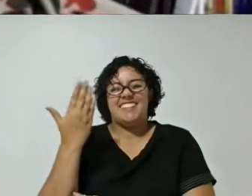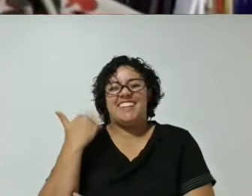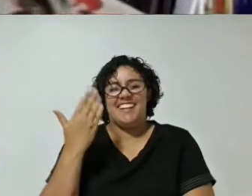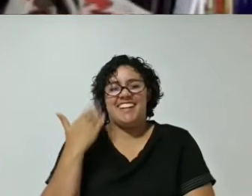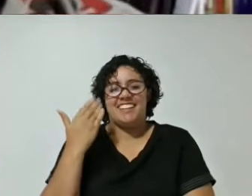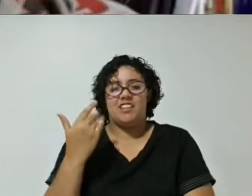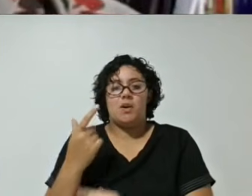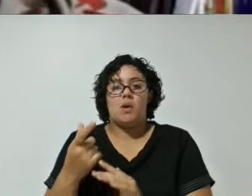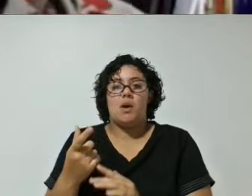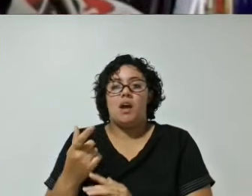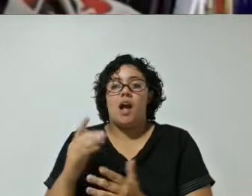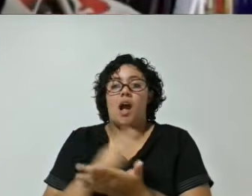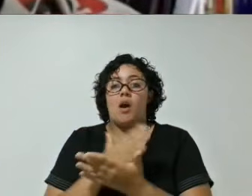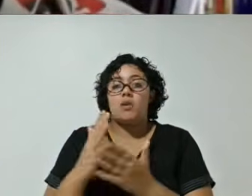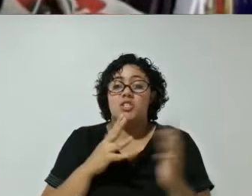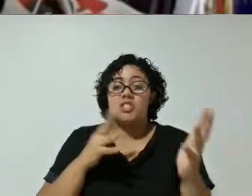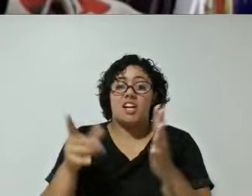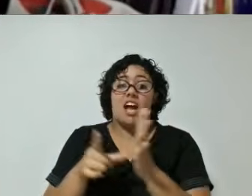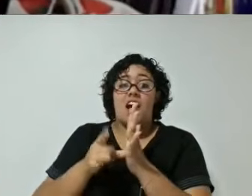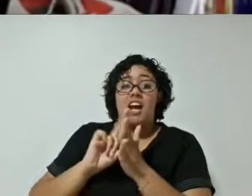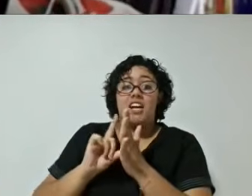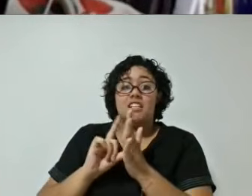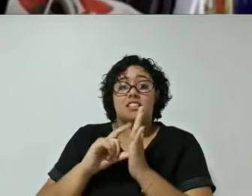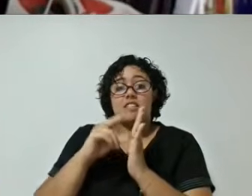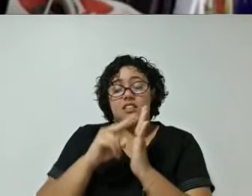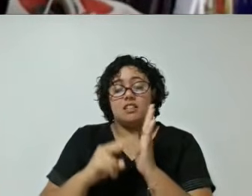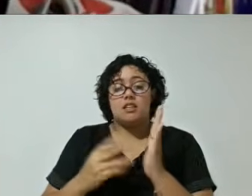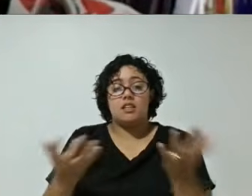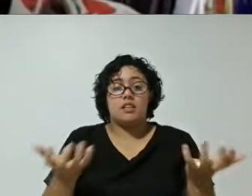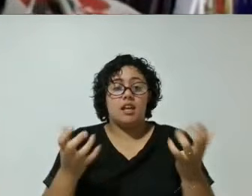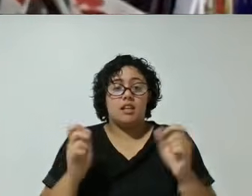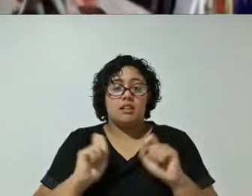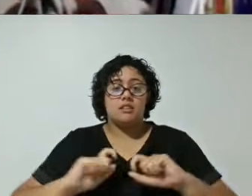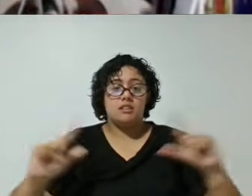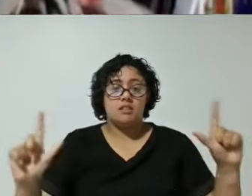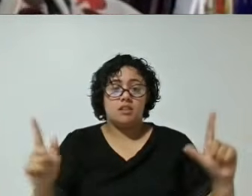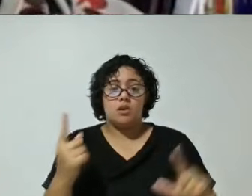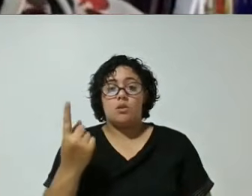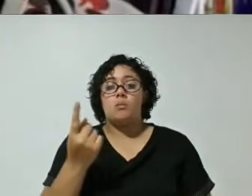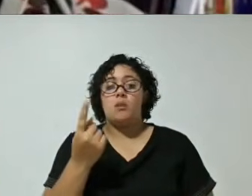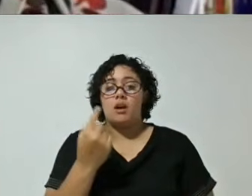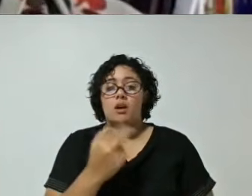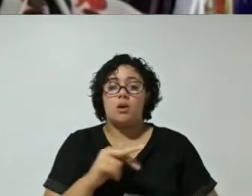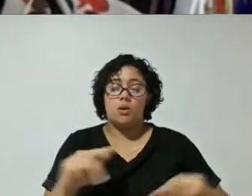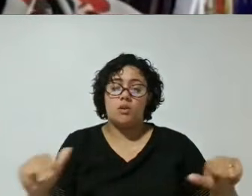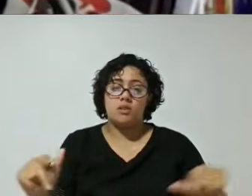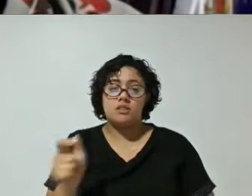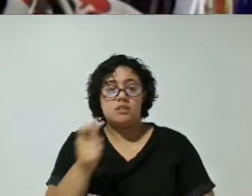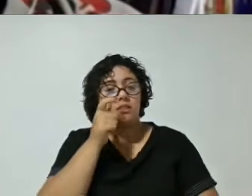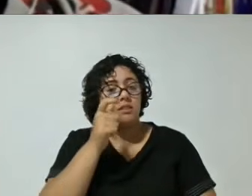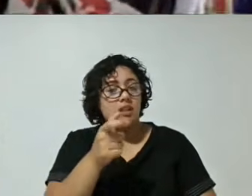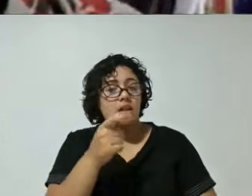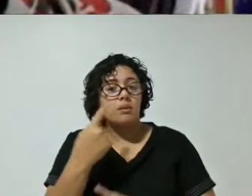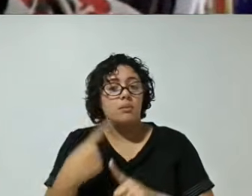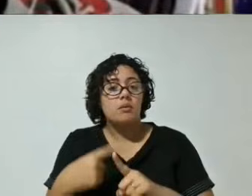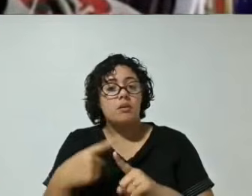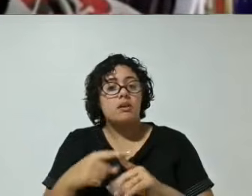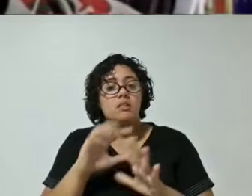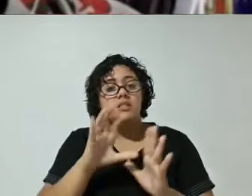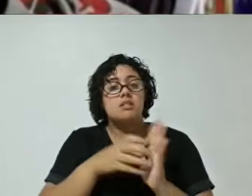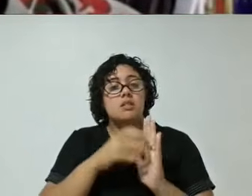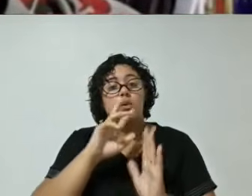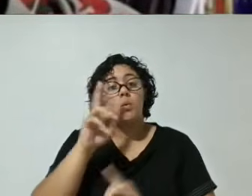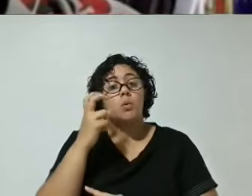Sim, sim. Ô, Ai, que Grace, eu queria legal. destacar assim, uma coisa muito interessante, né? Porque o Centro Cultural, ele